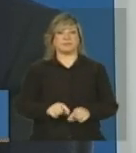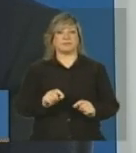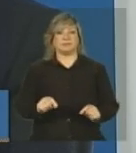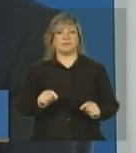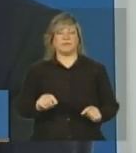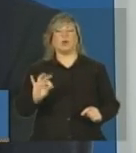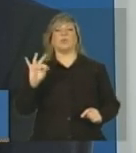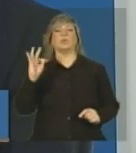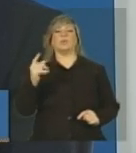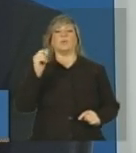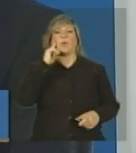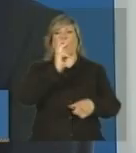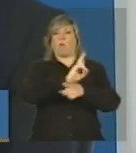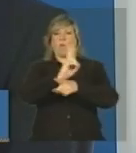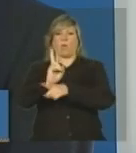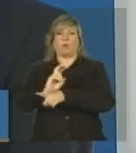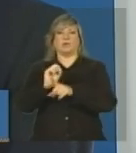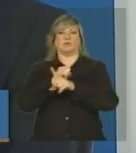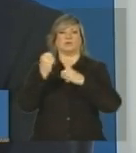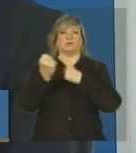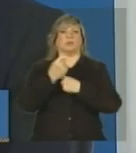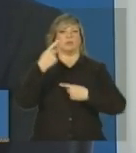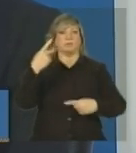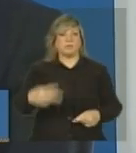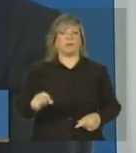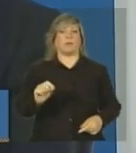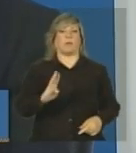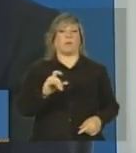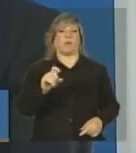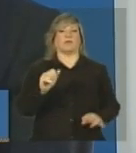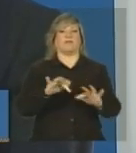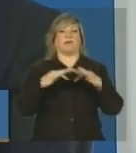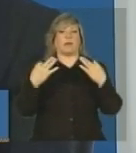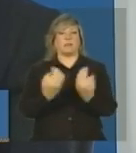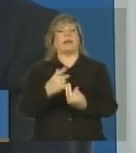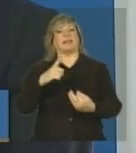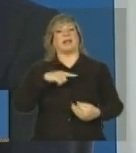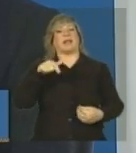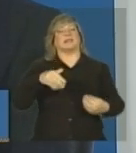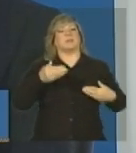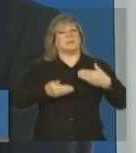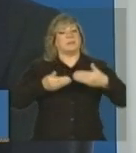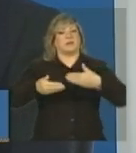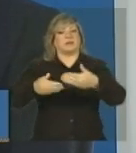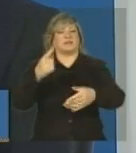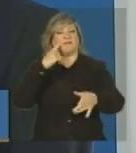que as instâncias de controle social do programa Bolsa Família têm nesse processo de fiscalização.